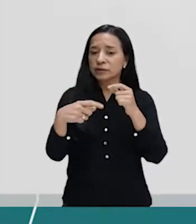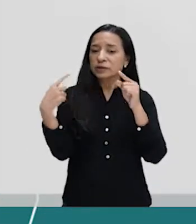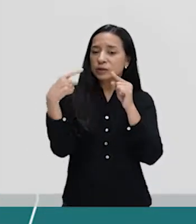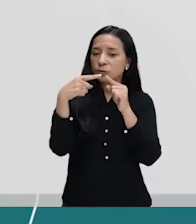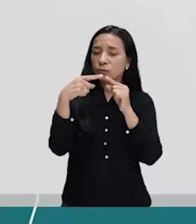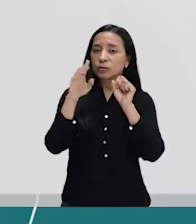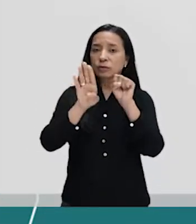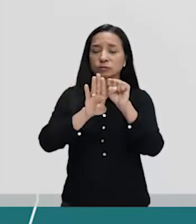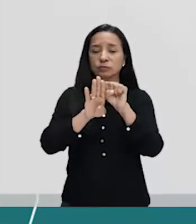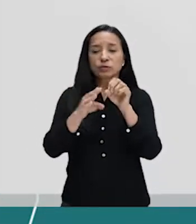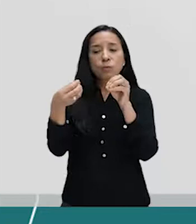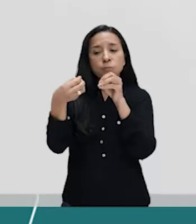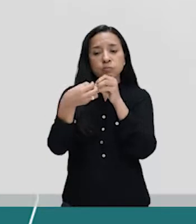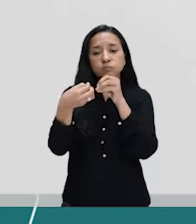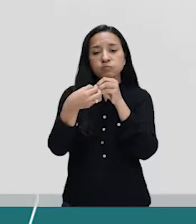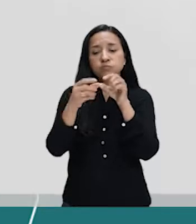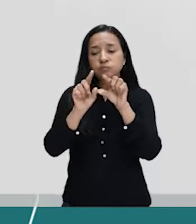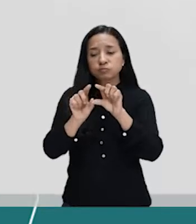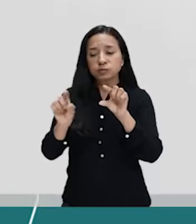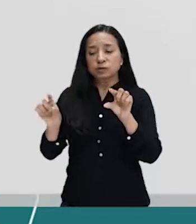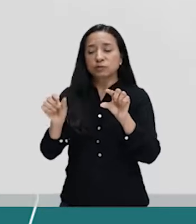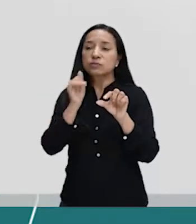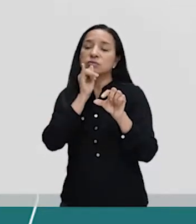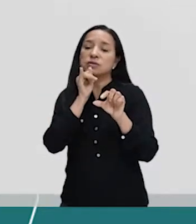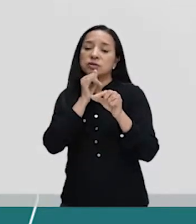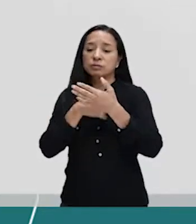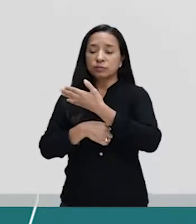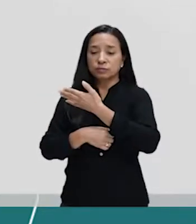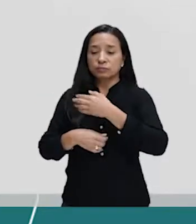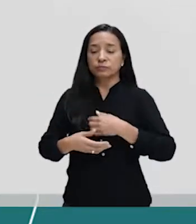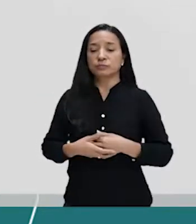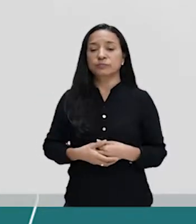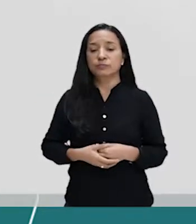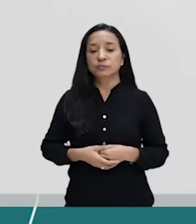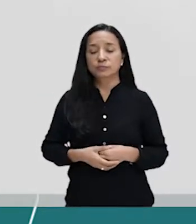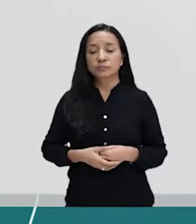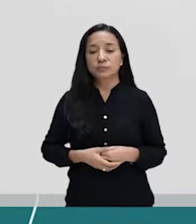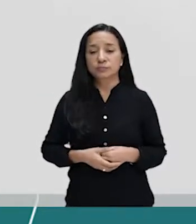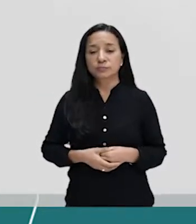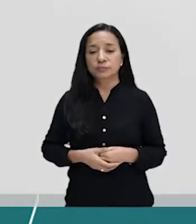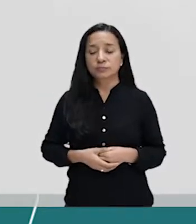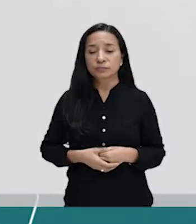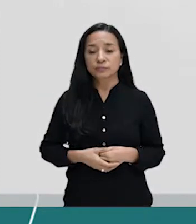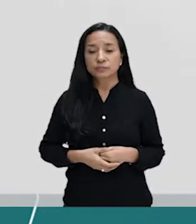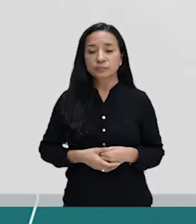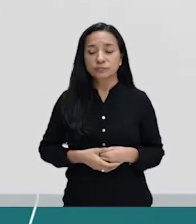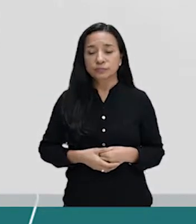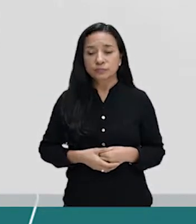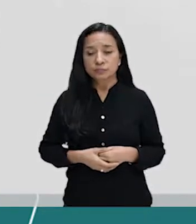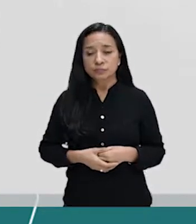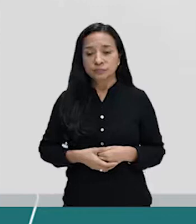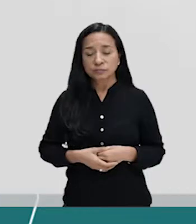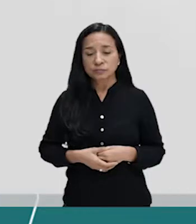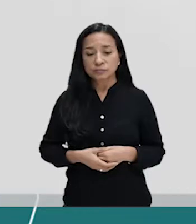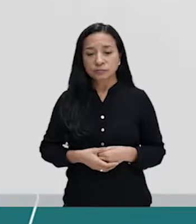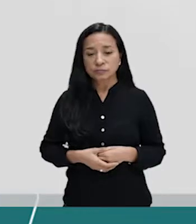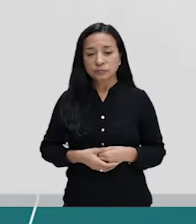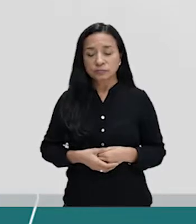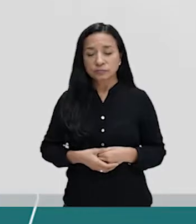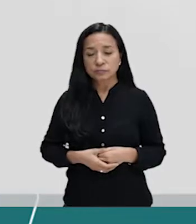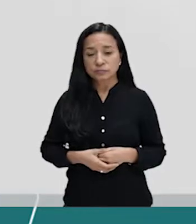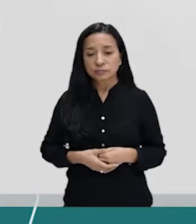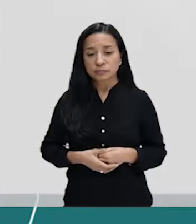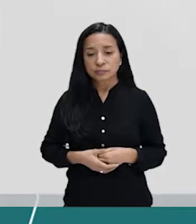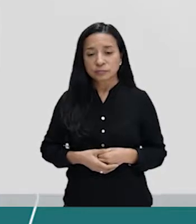Ainda tenho de tratar dos nossos bilhetes e bagagens. Meu material de estudo ficou na